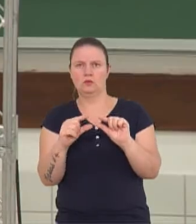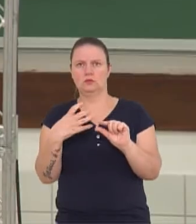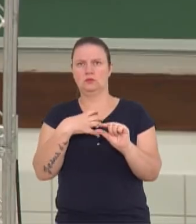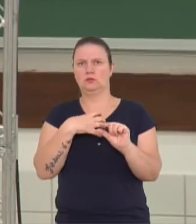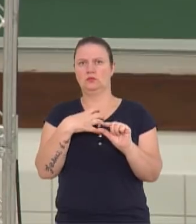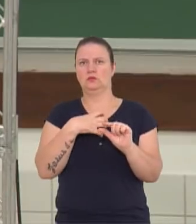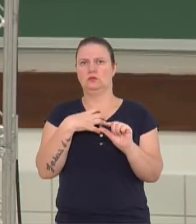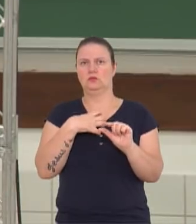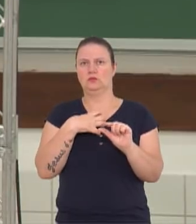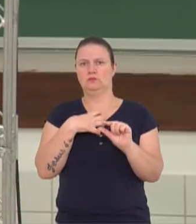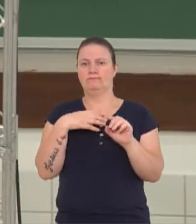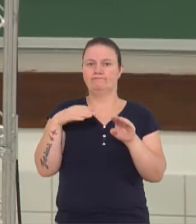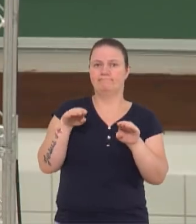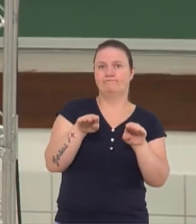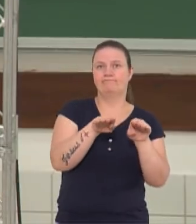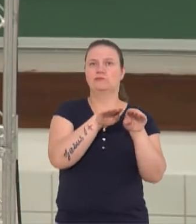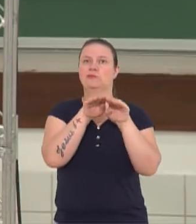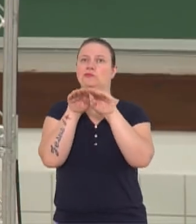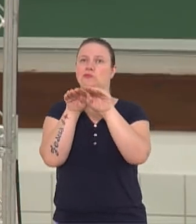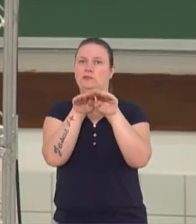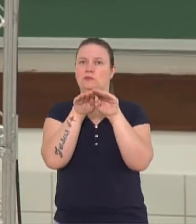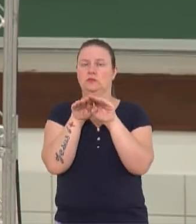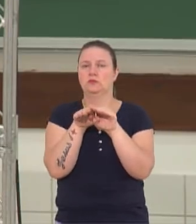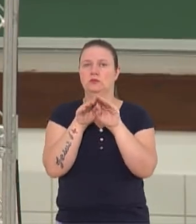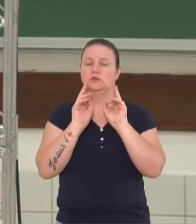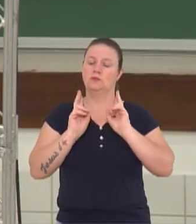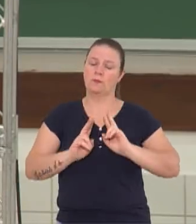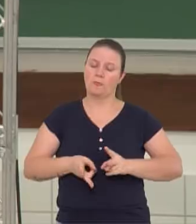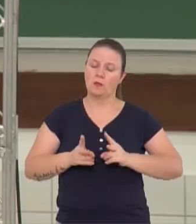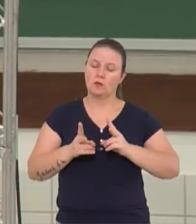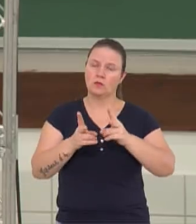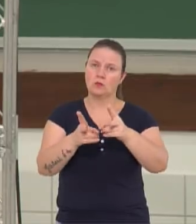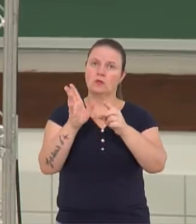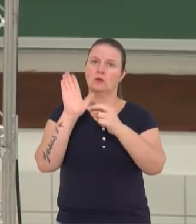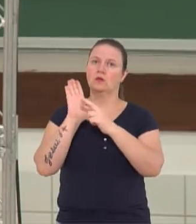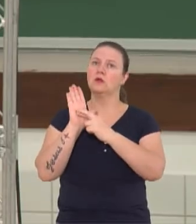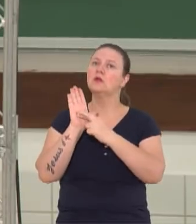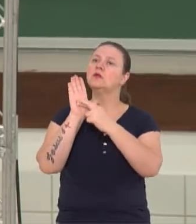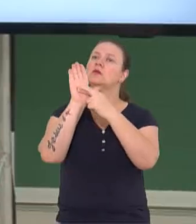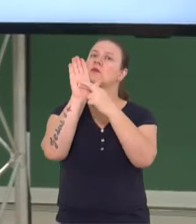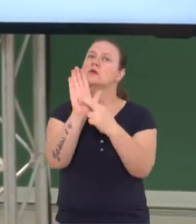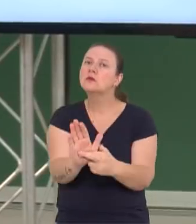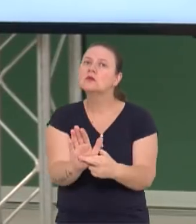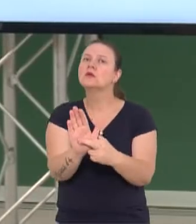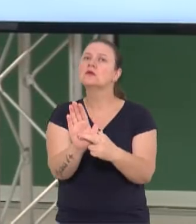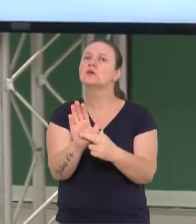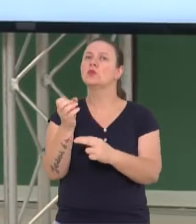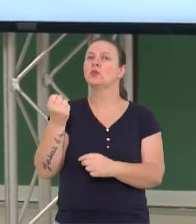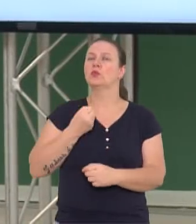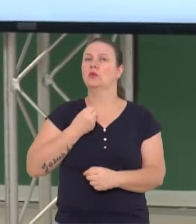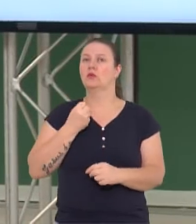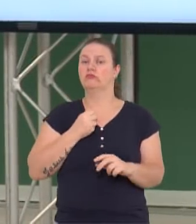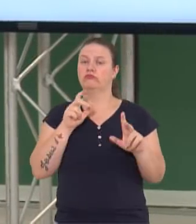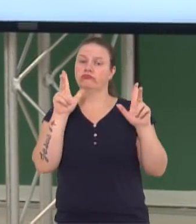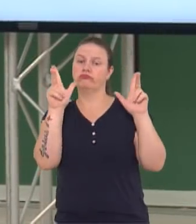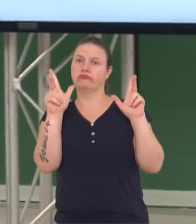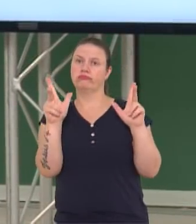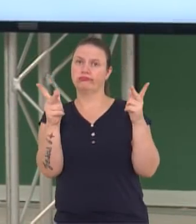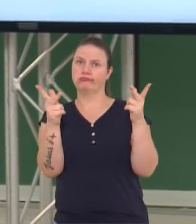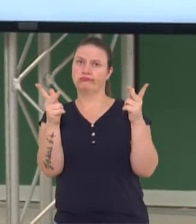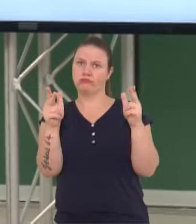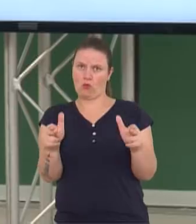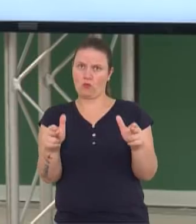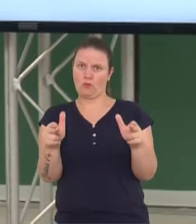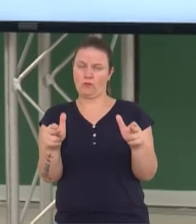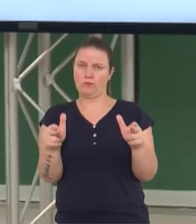forma proporcional, que ela continua representando a mesma quantidade, certo? A